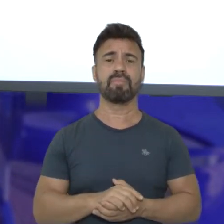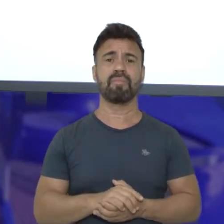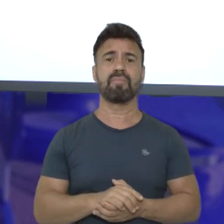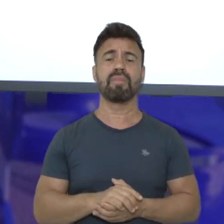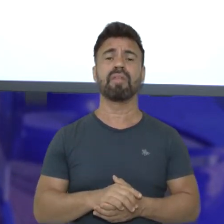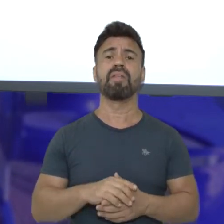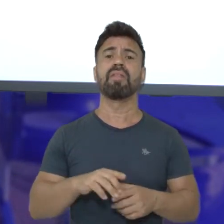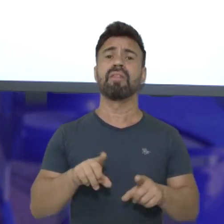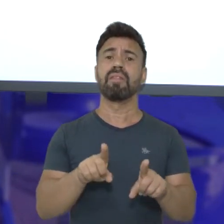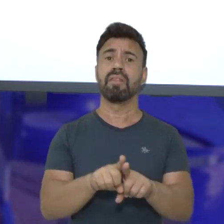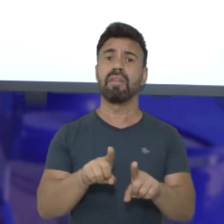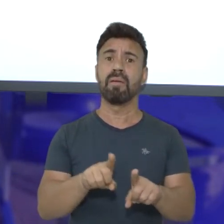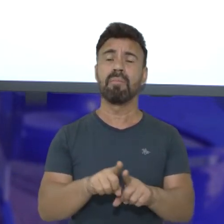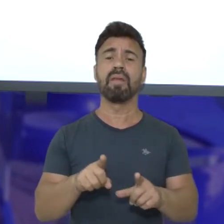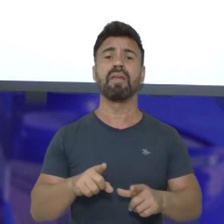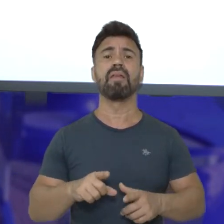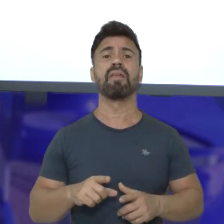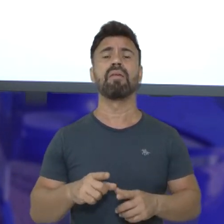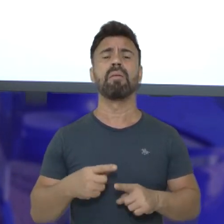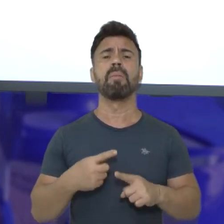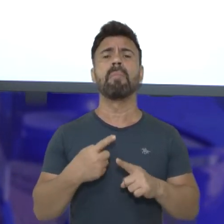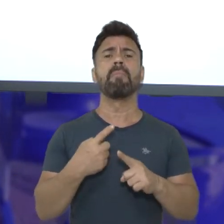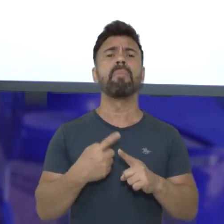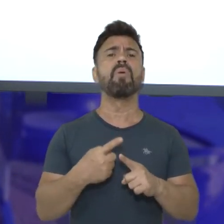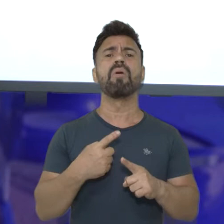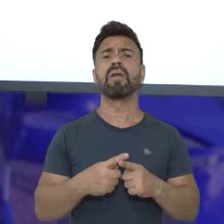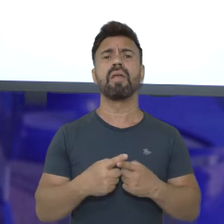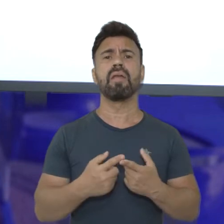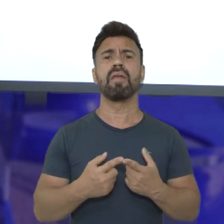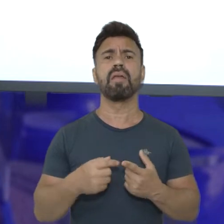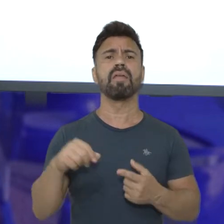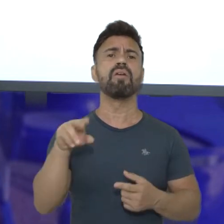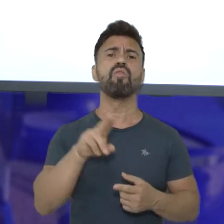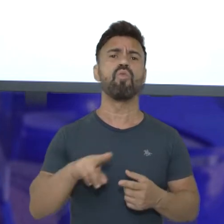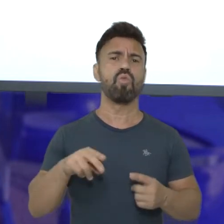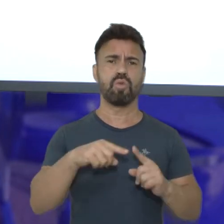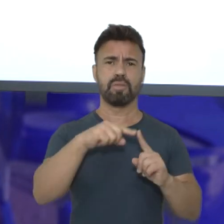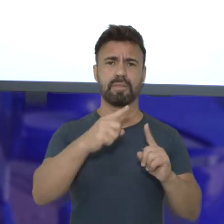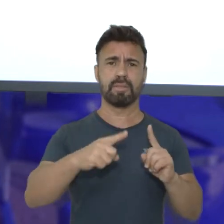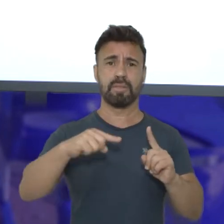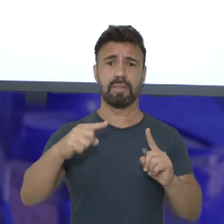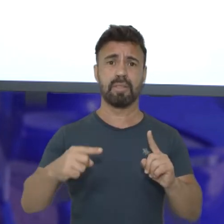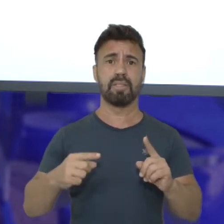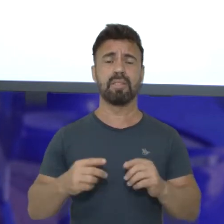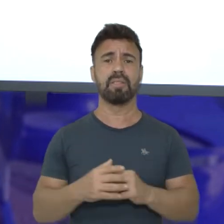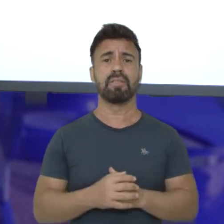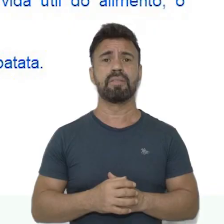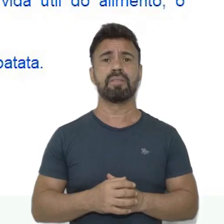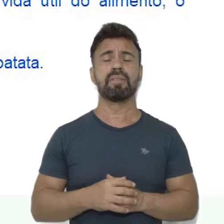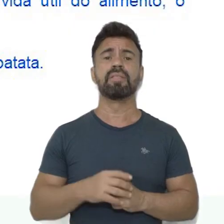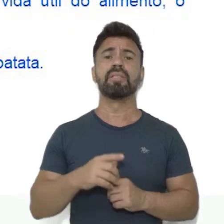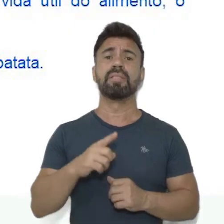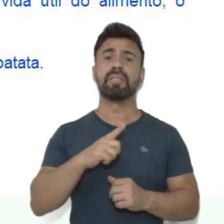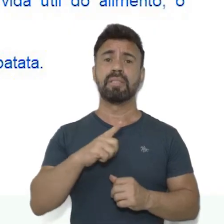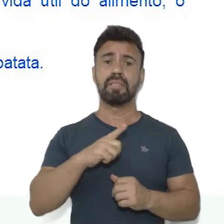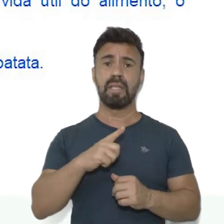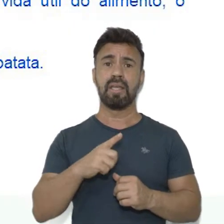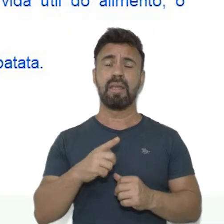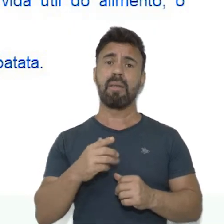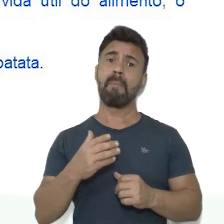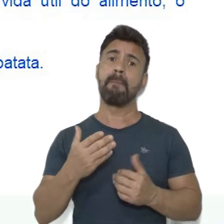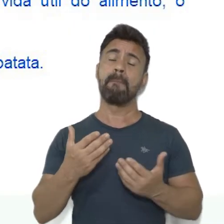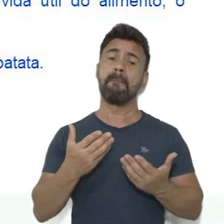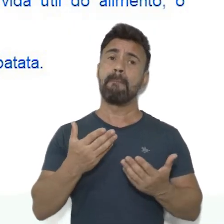que também levam, né, a explicar a gente o porquê desse tipo de utilização de radiação. Então, tem um ponto para melhorar a